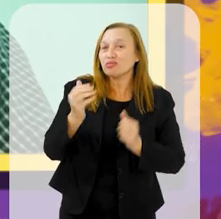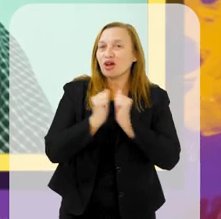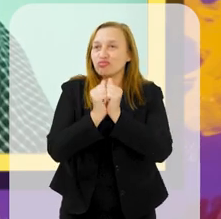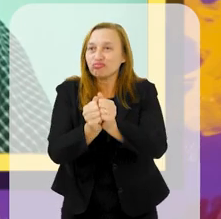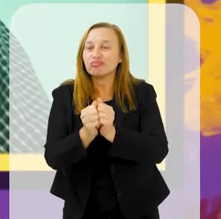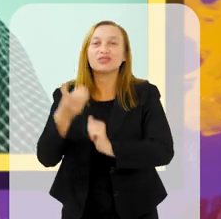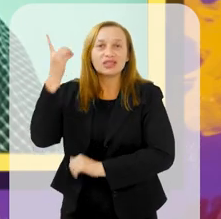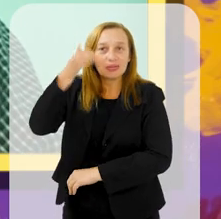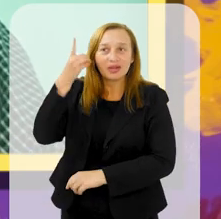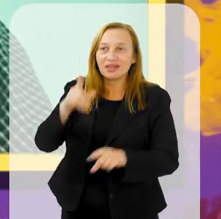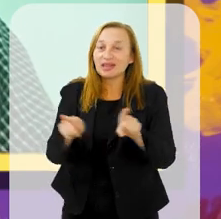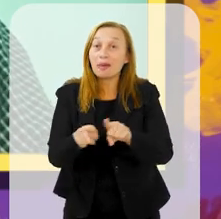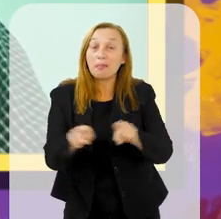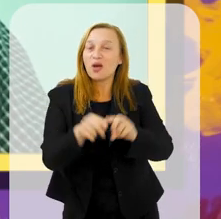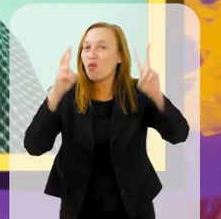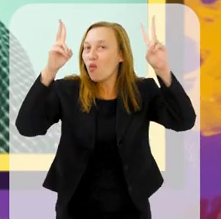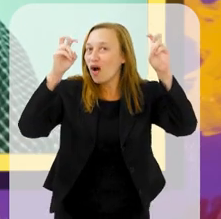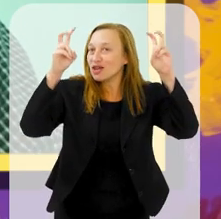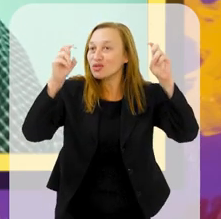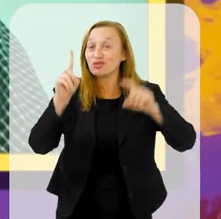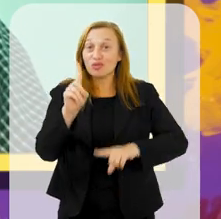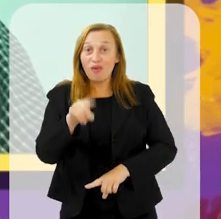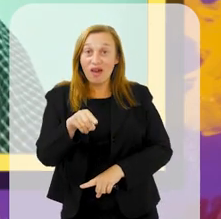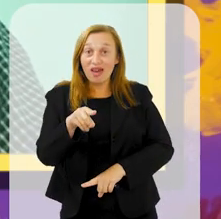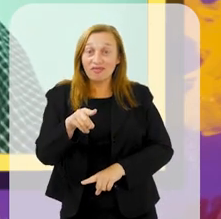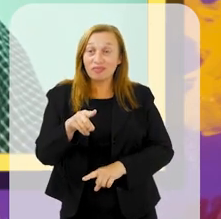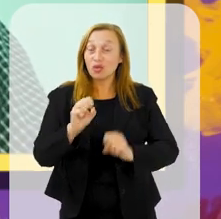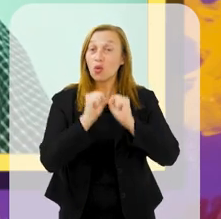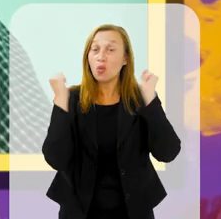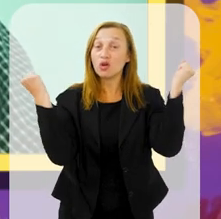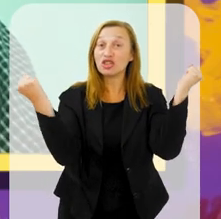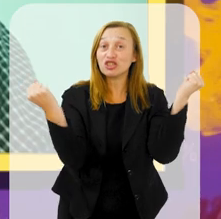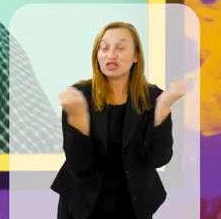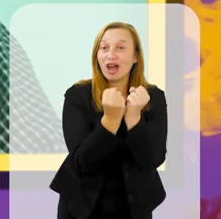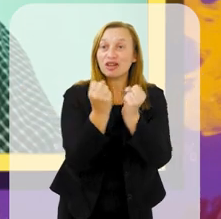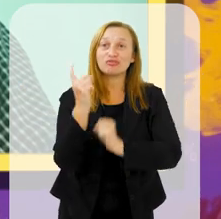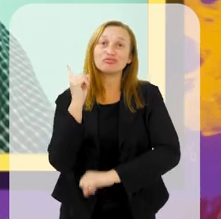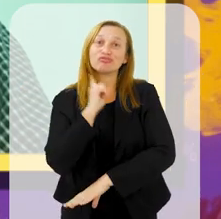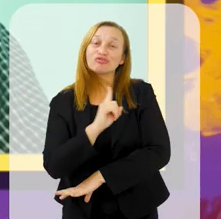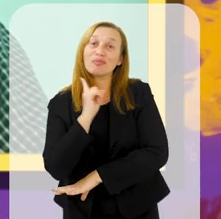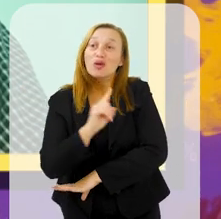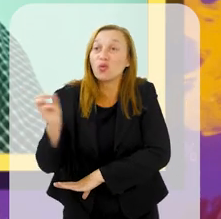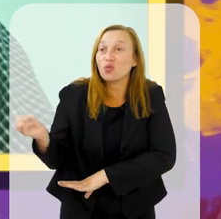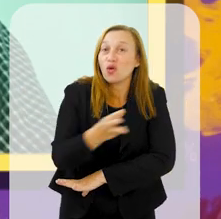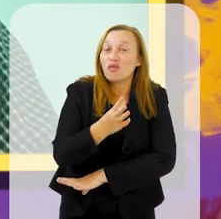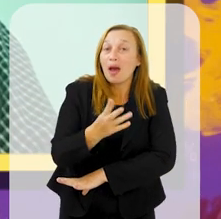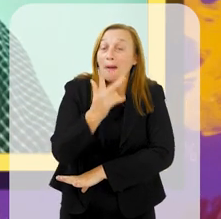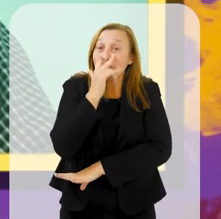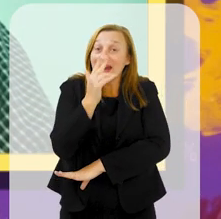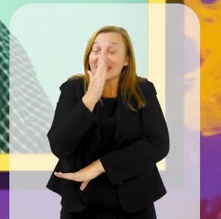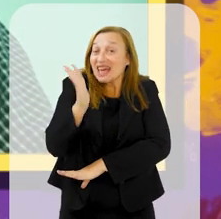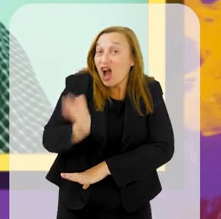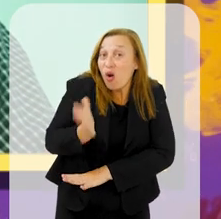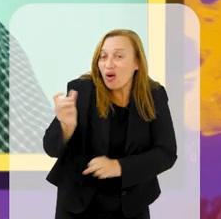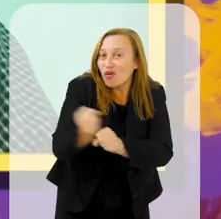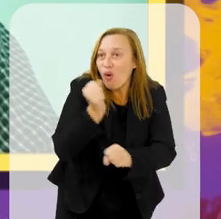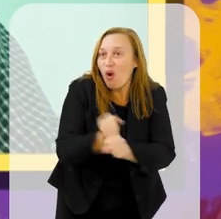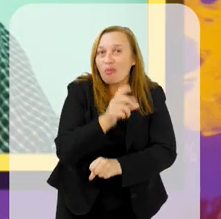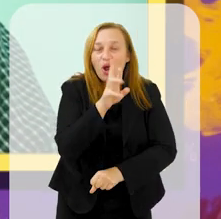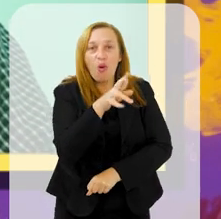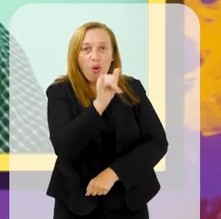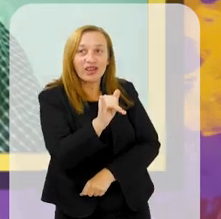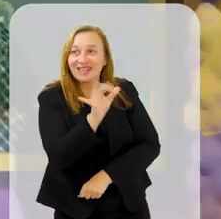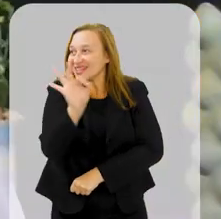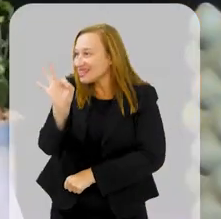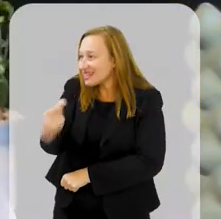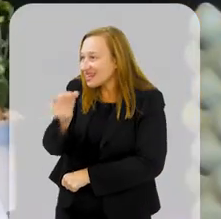também, deputado. E é claro, o assunto é esse, a situação do estádio do Flamengo, que finalmente, ao que parece, vai sair do papel, hein, Rui?